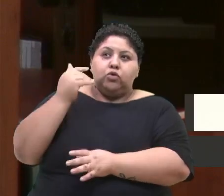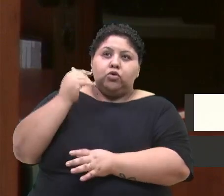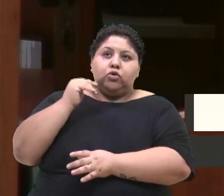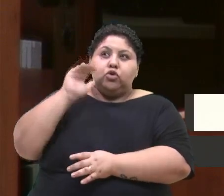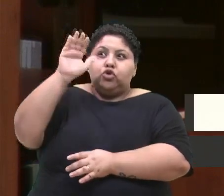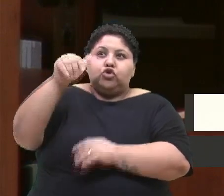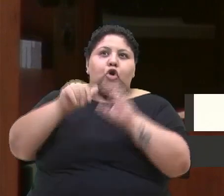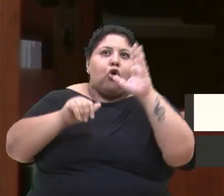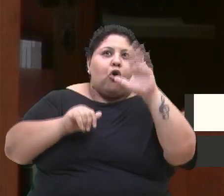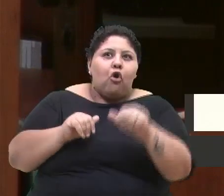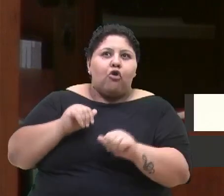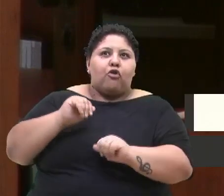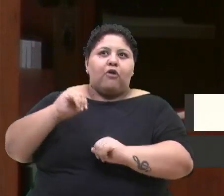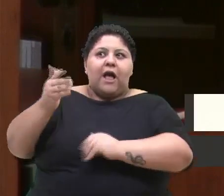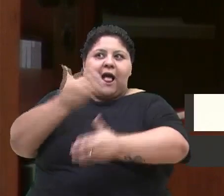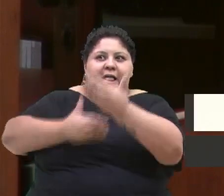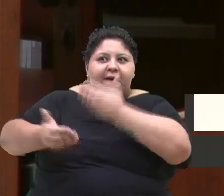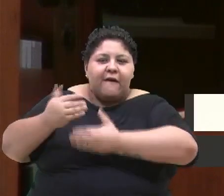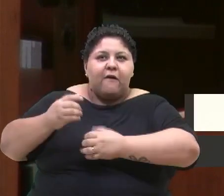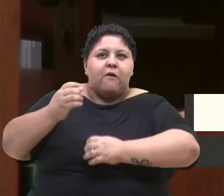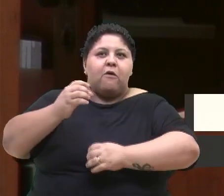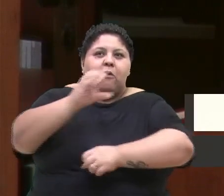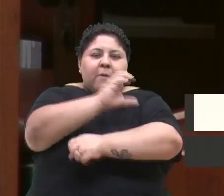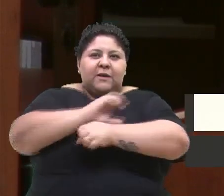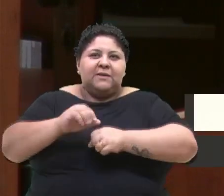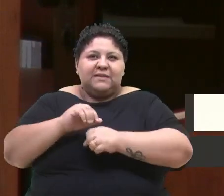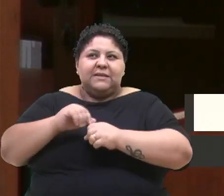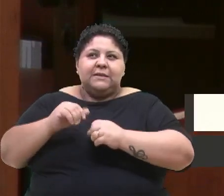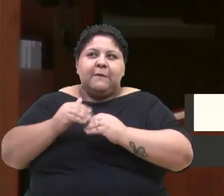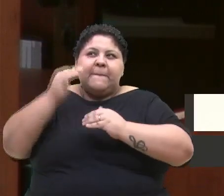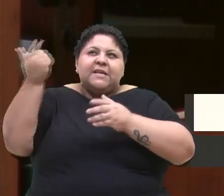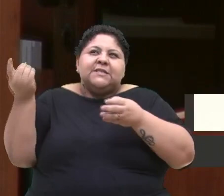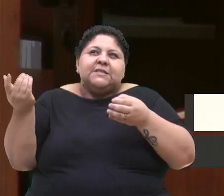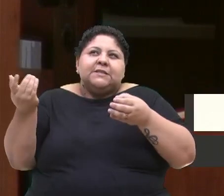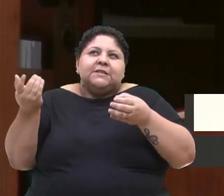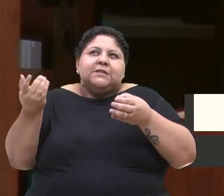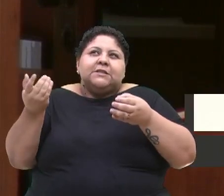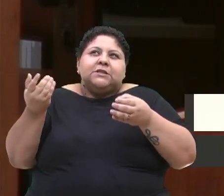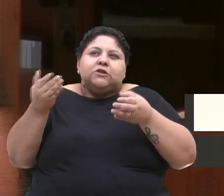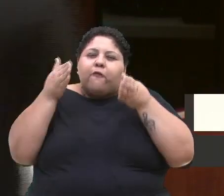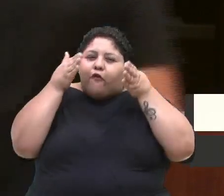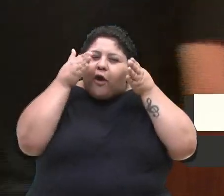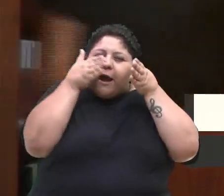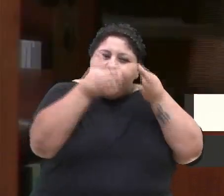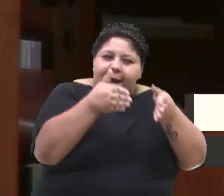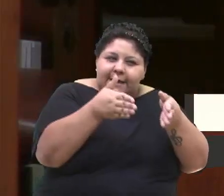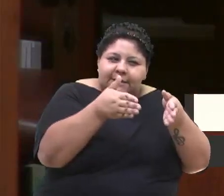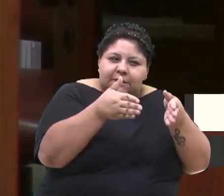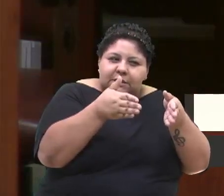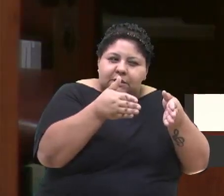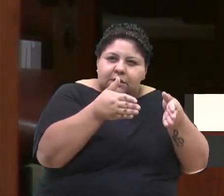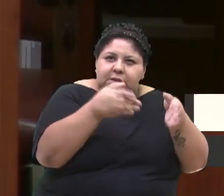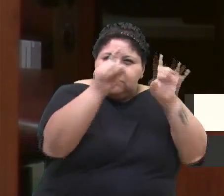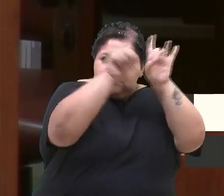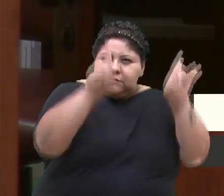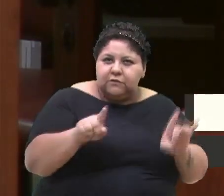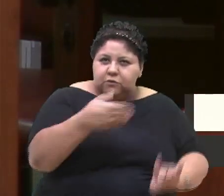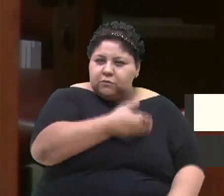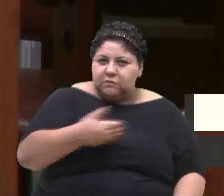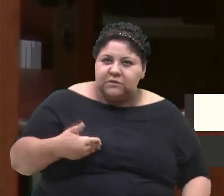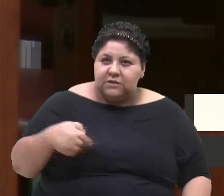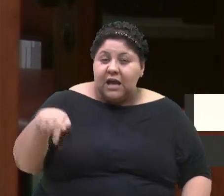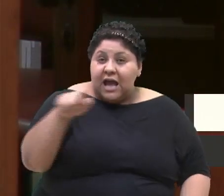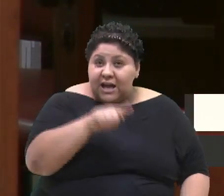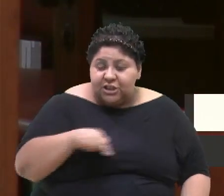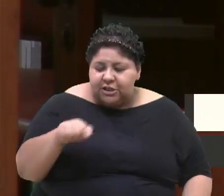uma capacitação mais voltada para o servidor público. Mas a gente sabe que os autistas e essas famílias, além